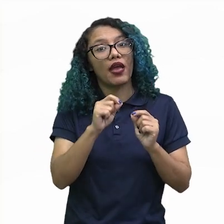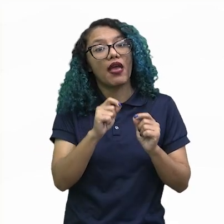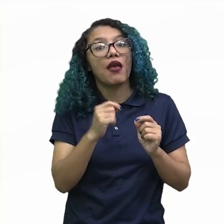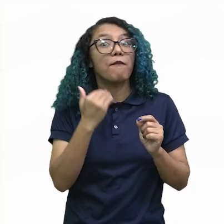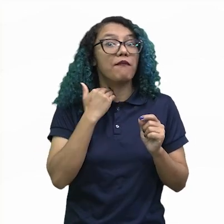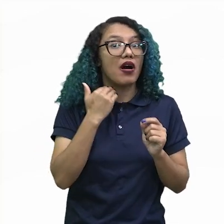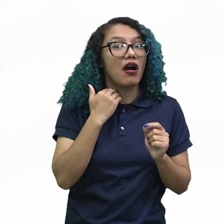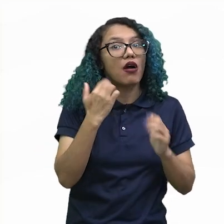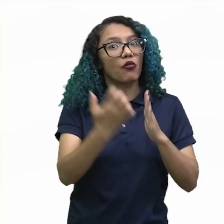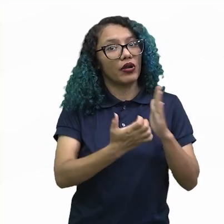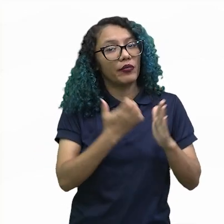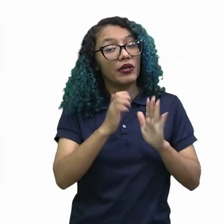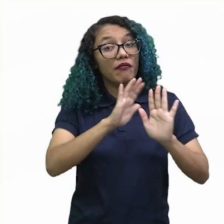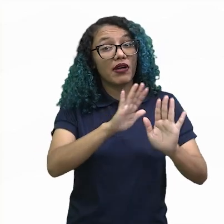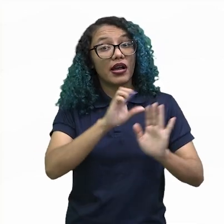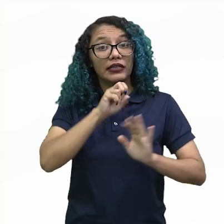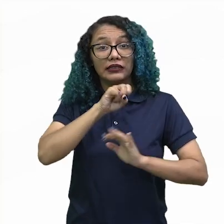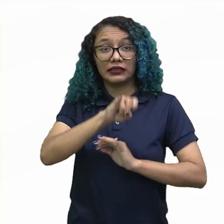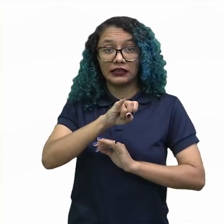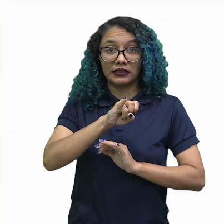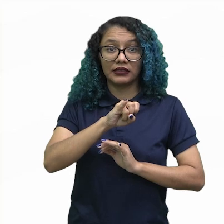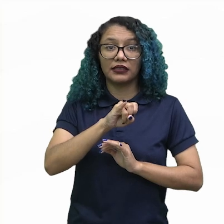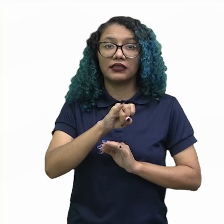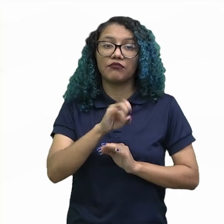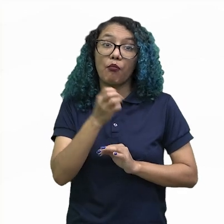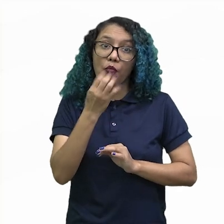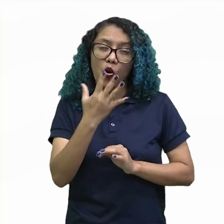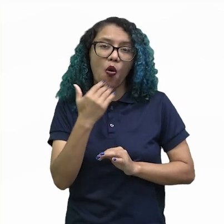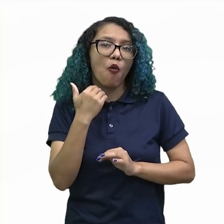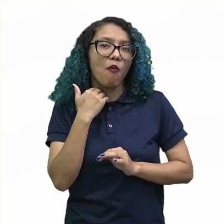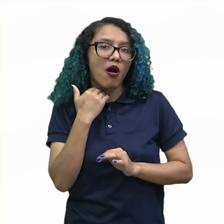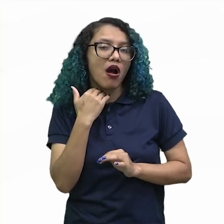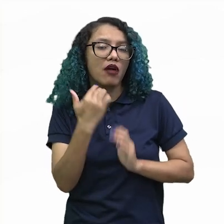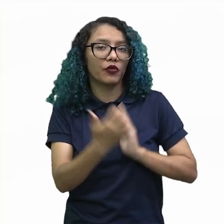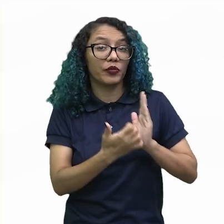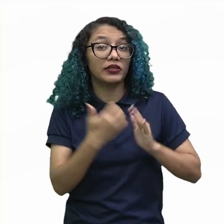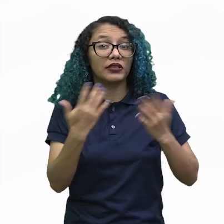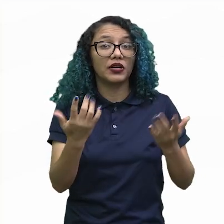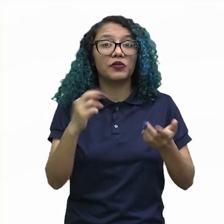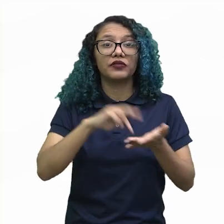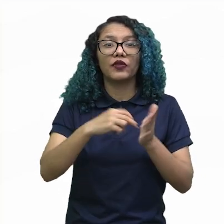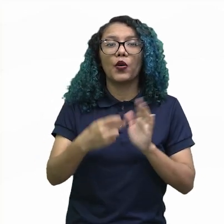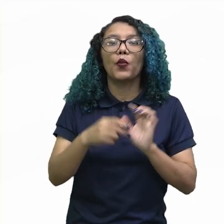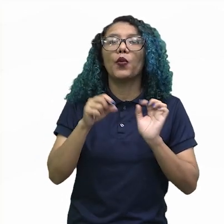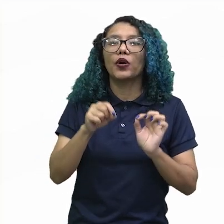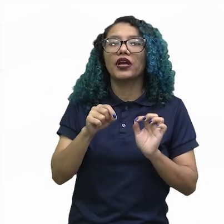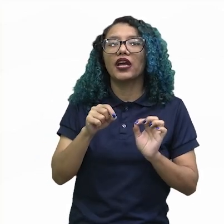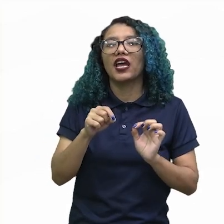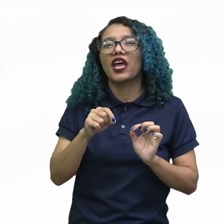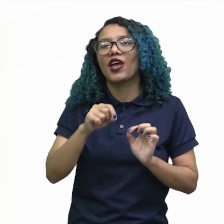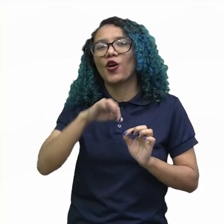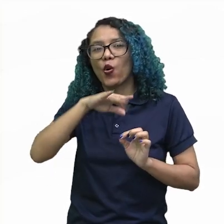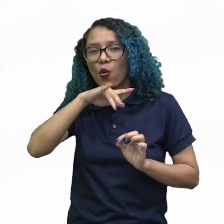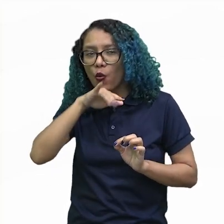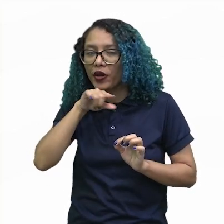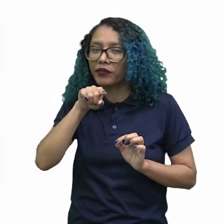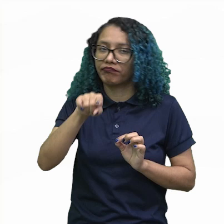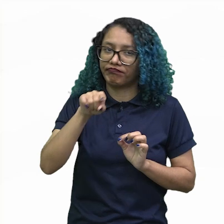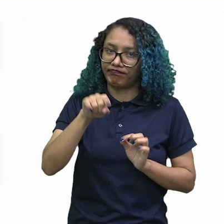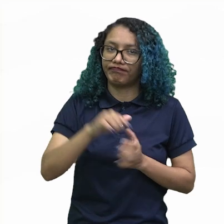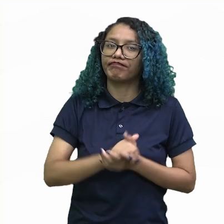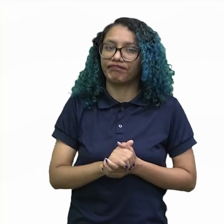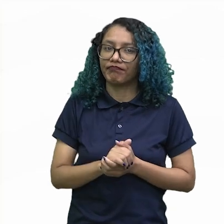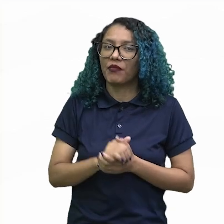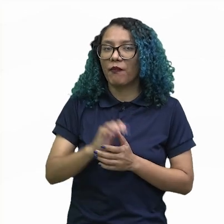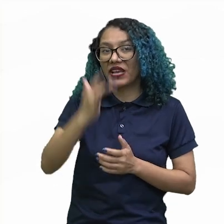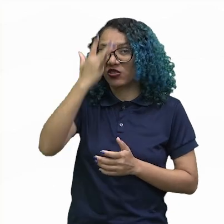empresa, mas se é vantajoso para a empresa, ao mesmo tempo, então, ela será um